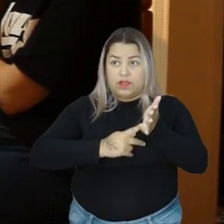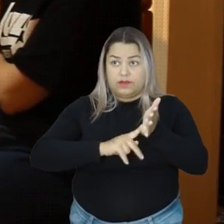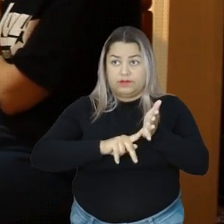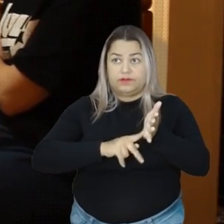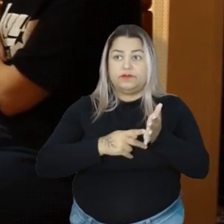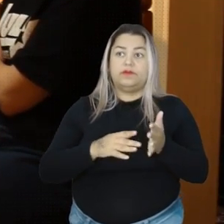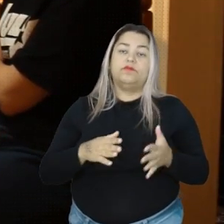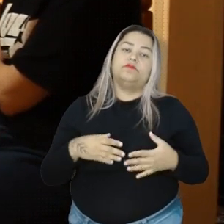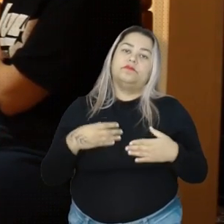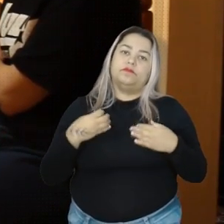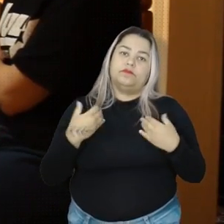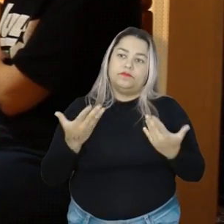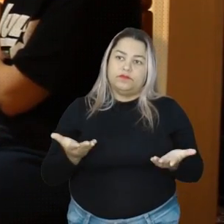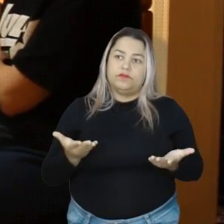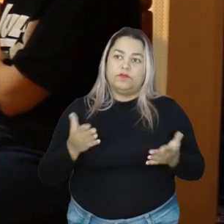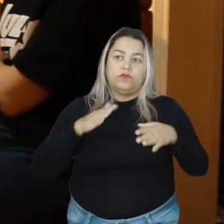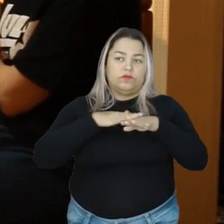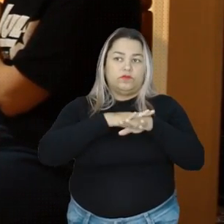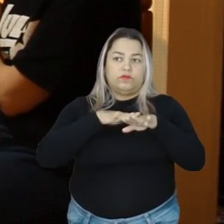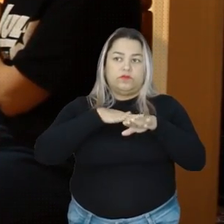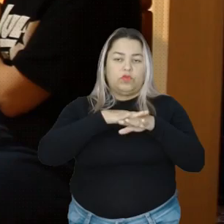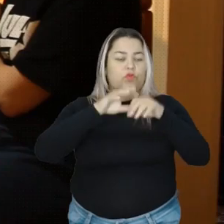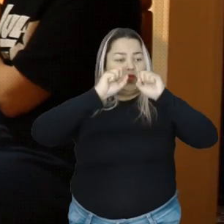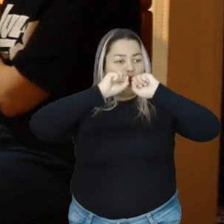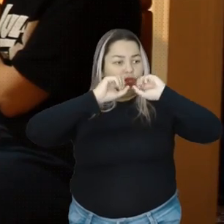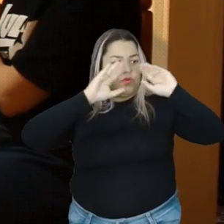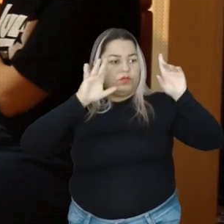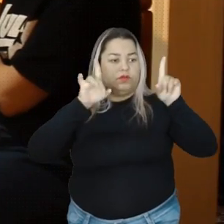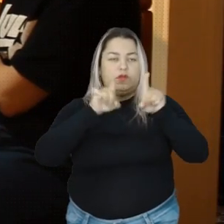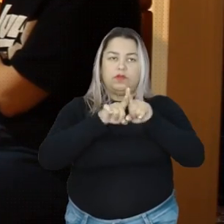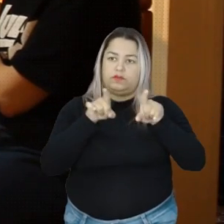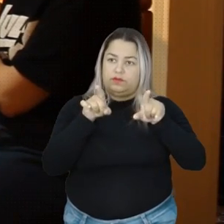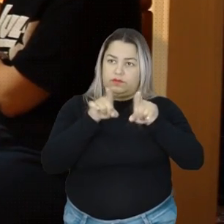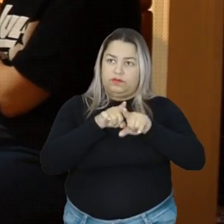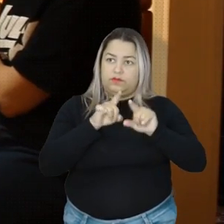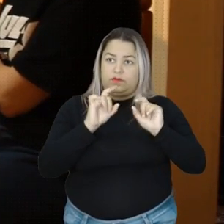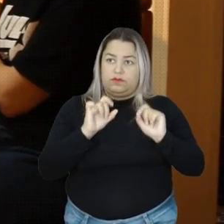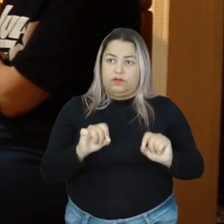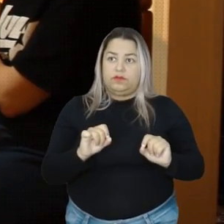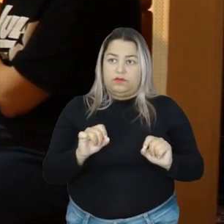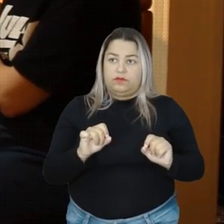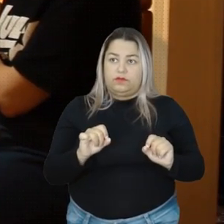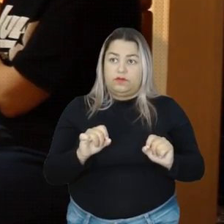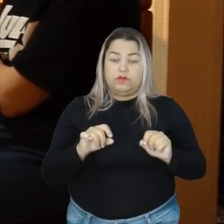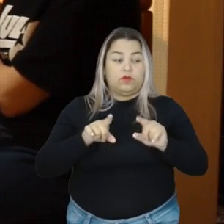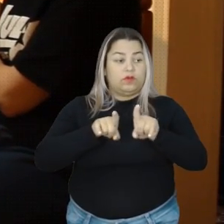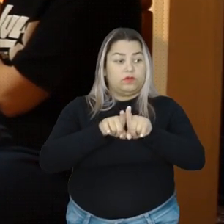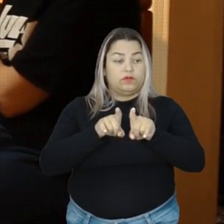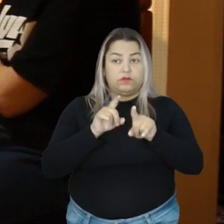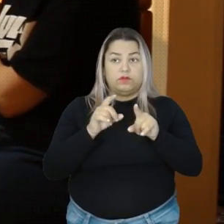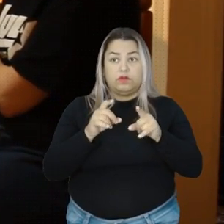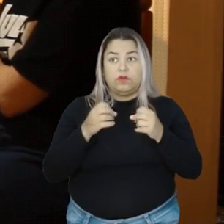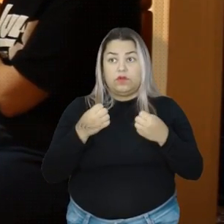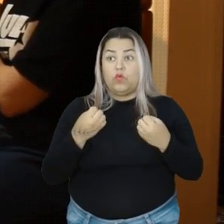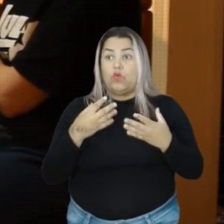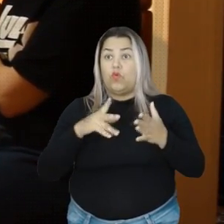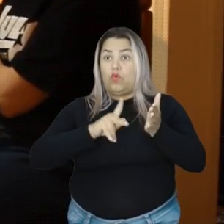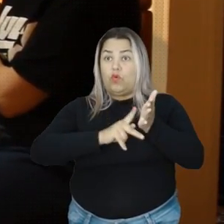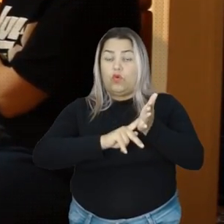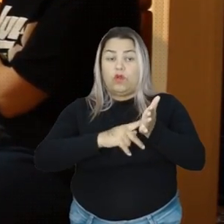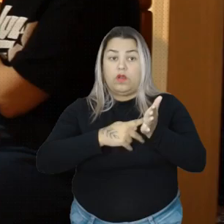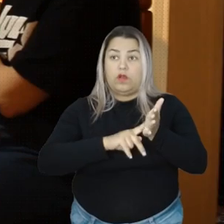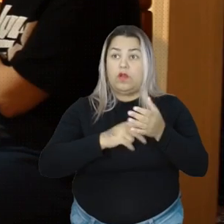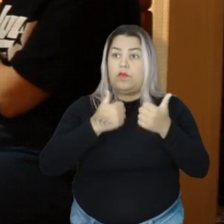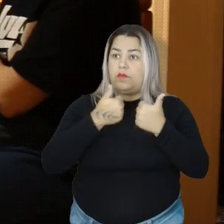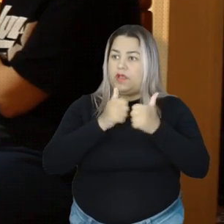bom, tive uma conversa com ele, claro, assinei a filiação. Depois passei a frequentar o sindicato, pegava